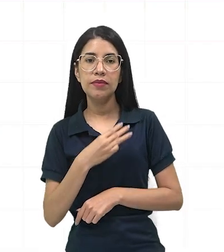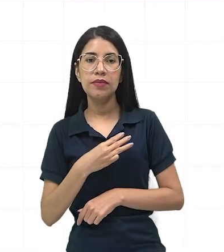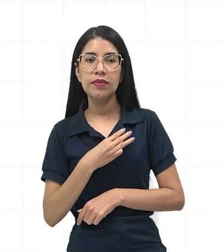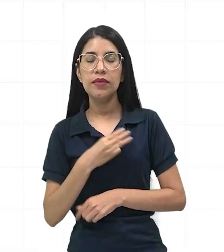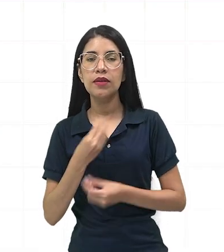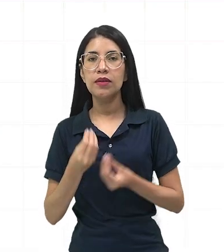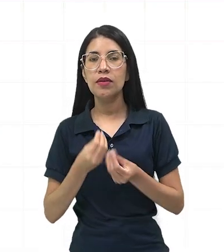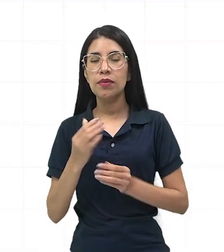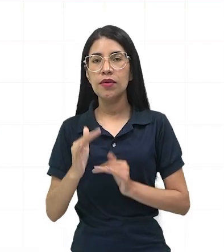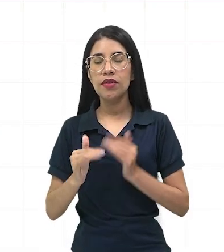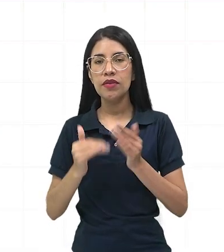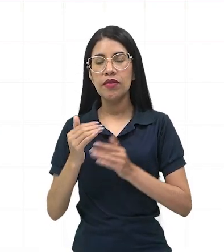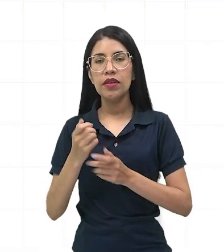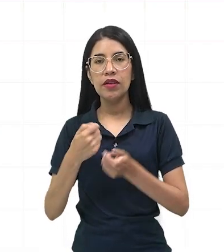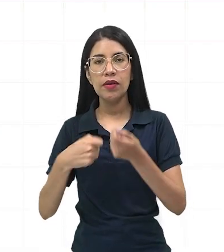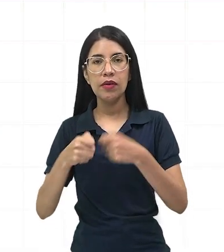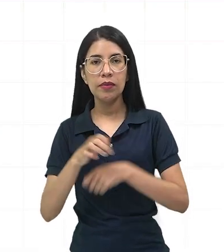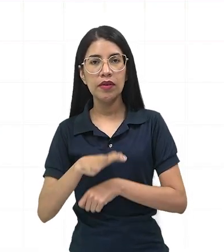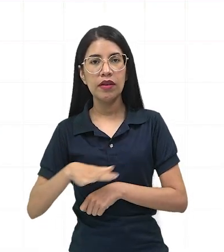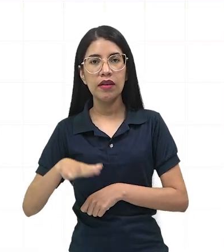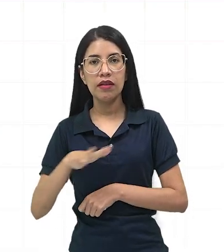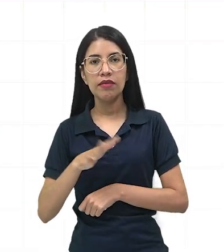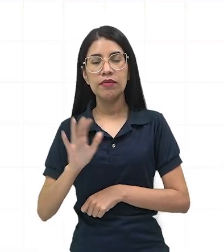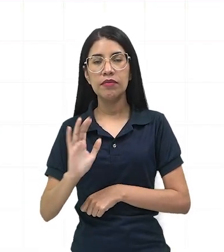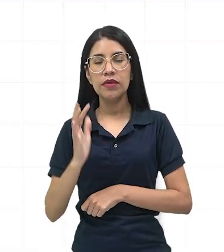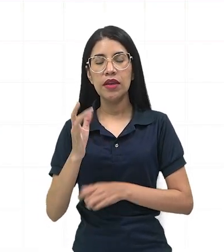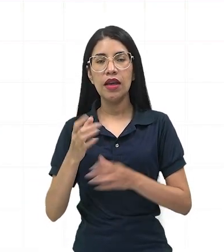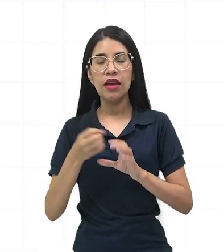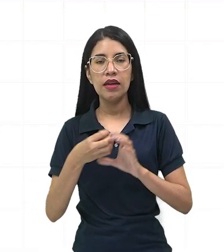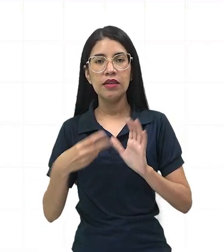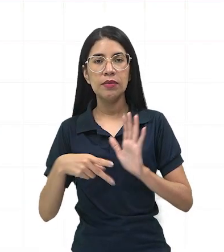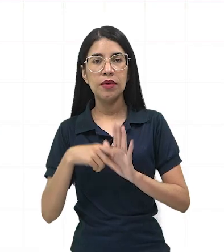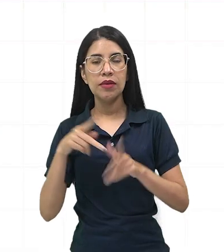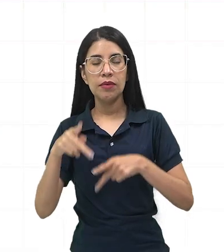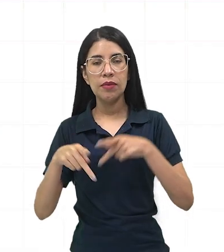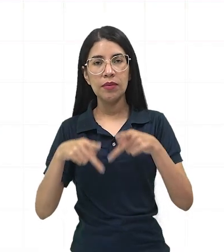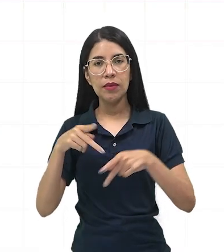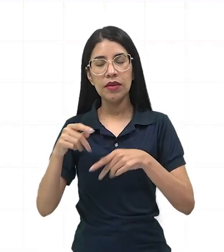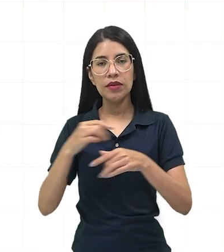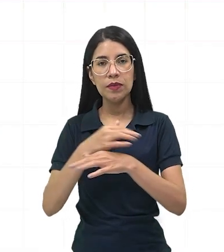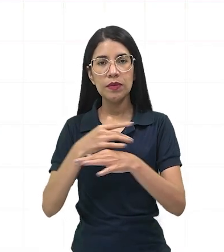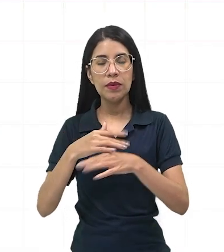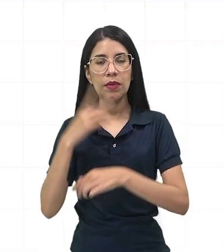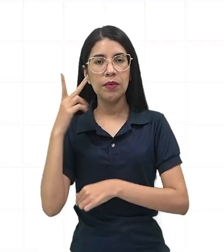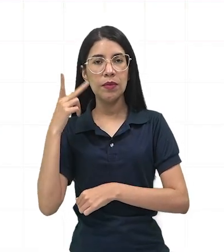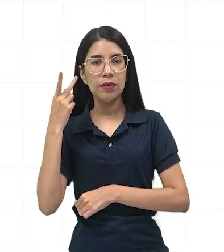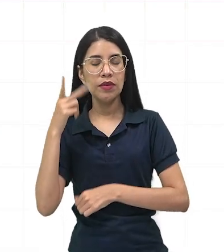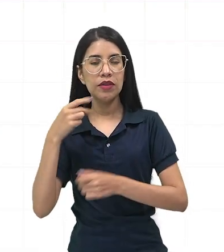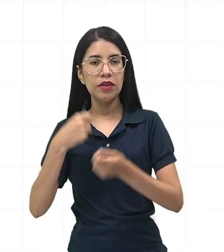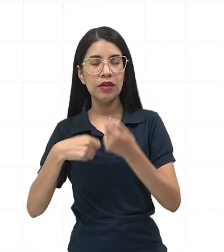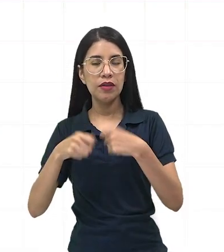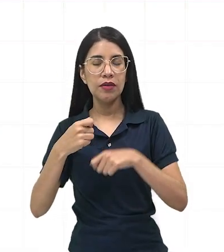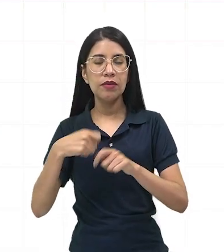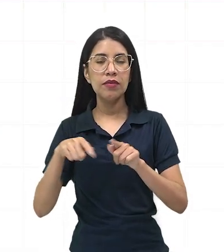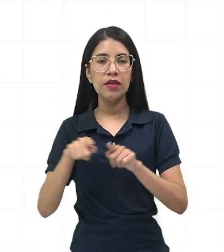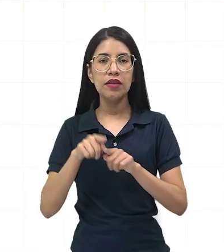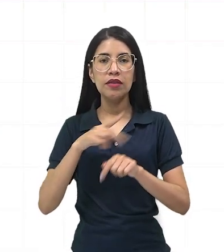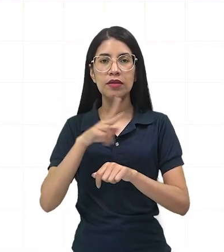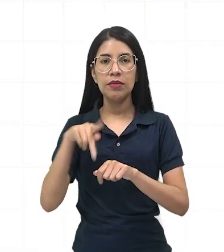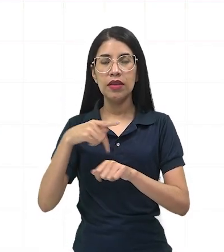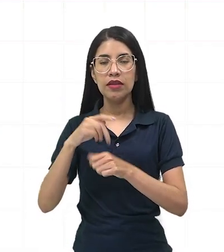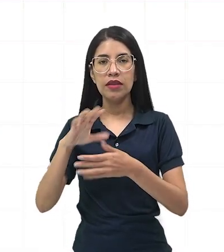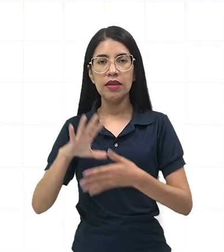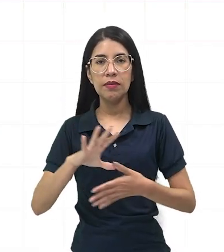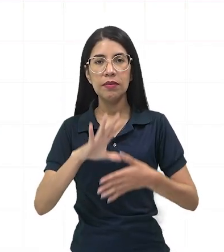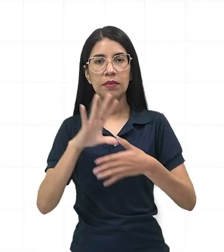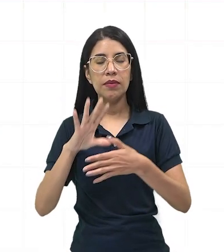desenvolvimento econômico do seu território, aspectos populacionais, urbanos, políticos e econômicos dos países da América e